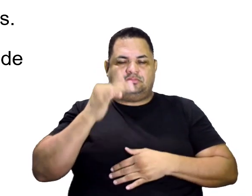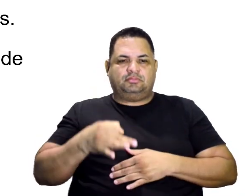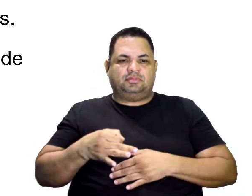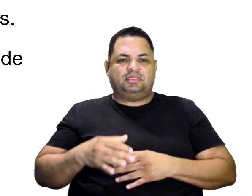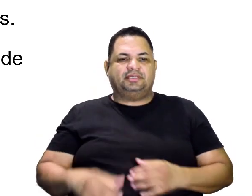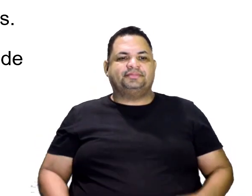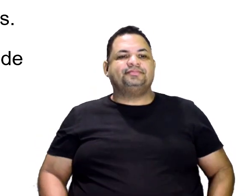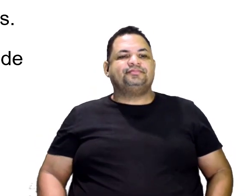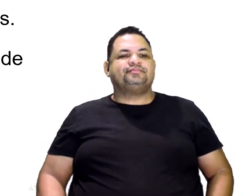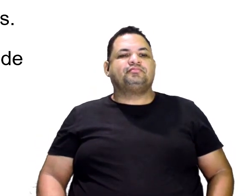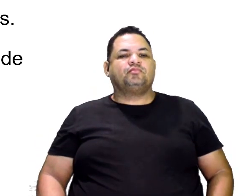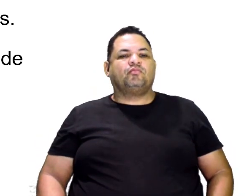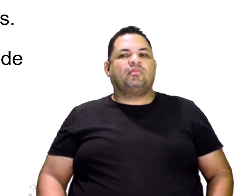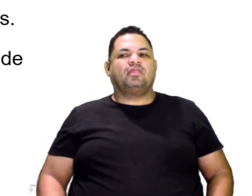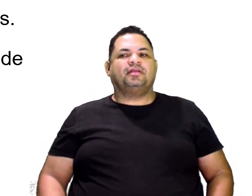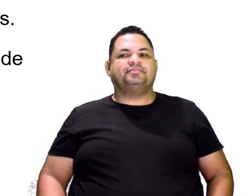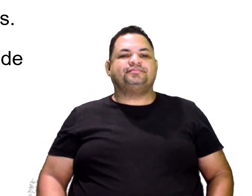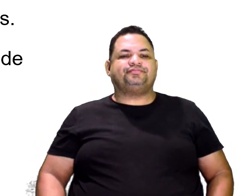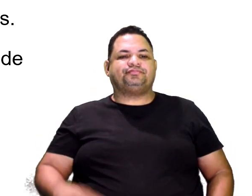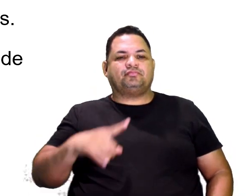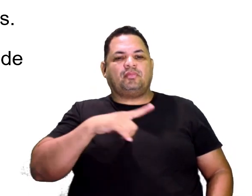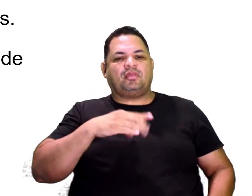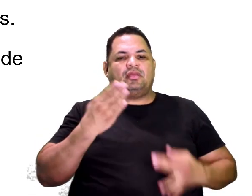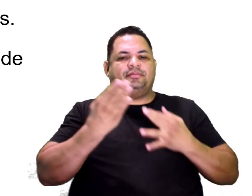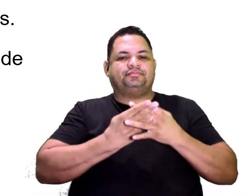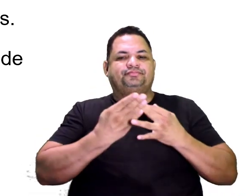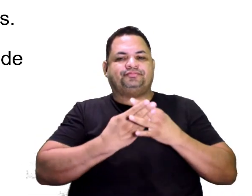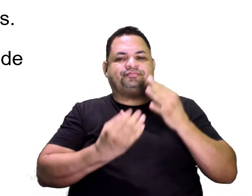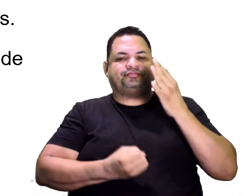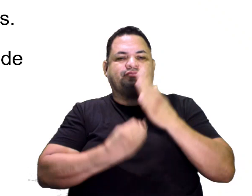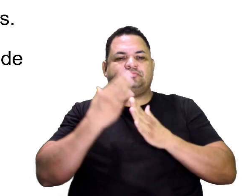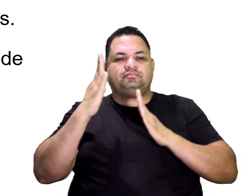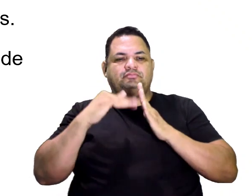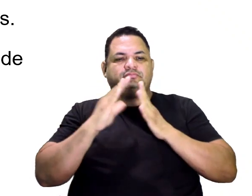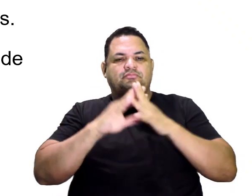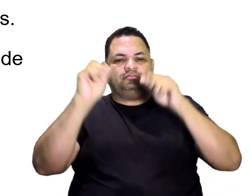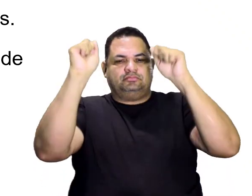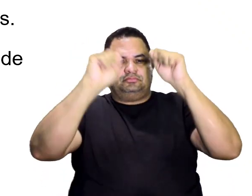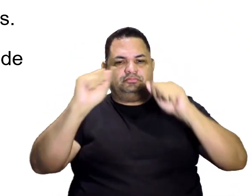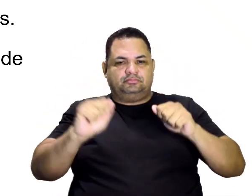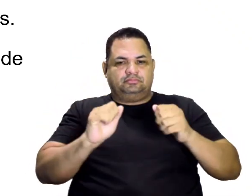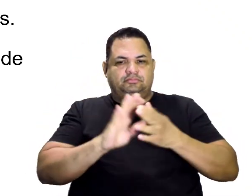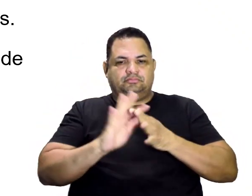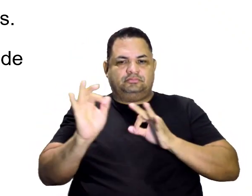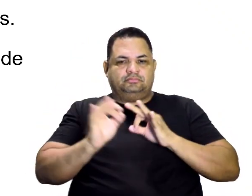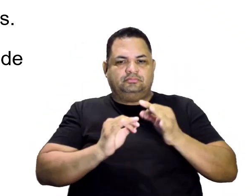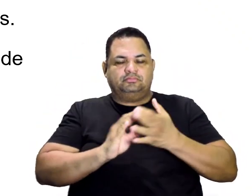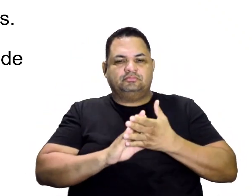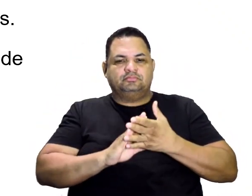correta? Então, há no barroco surgimento de pinturas e esculturas marcadas por